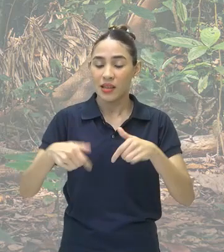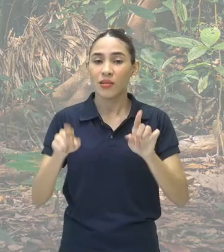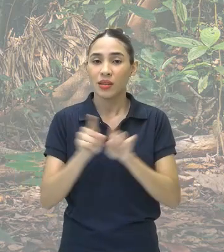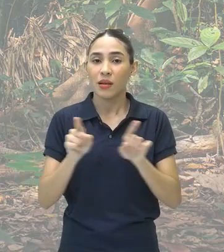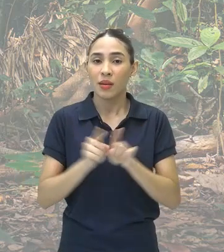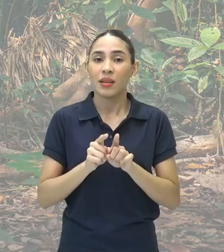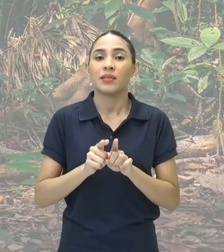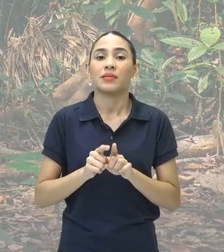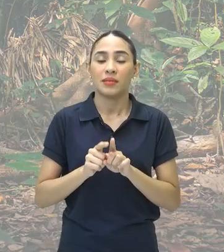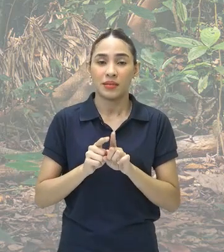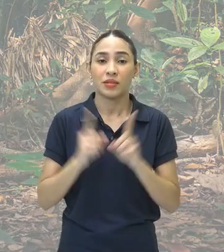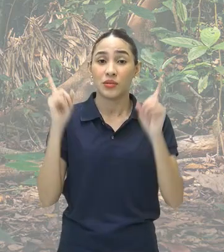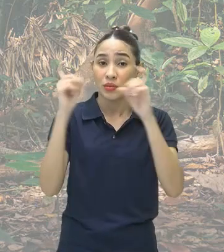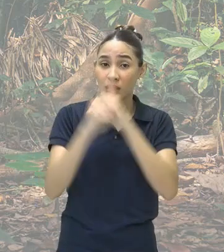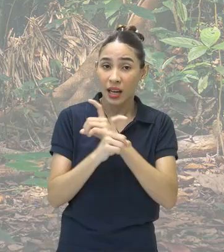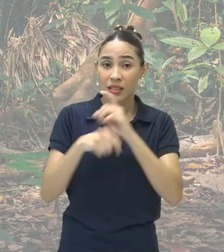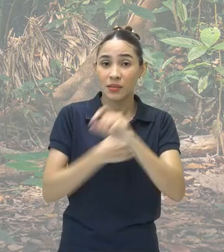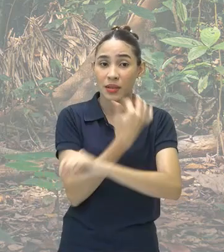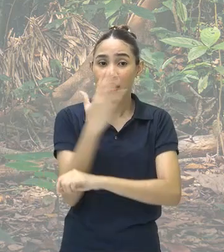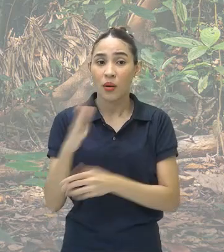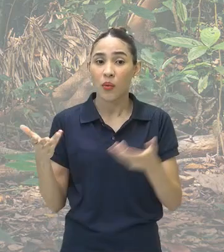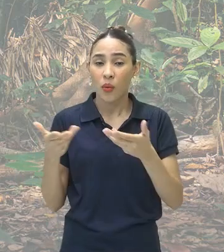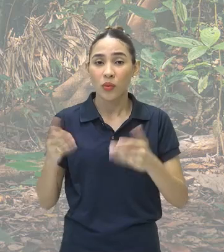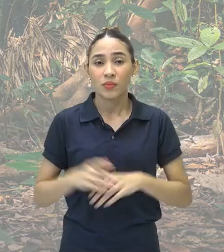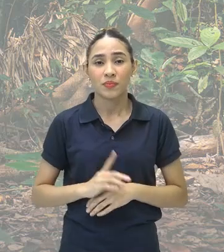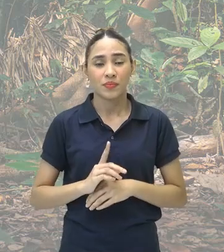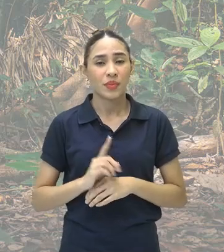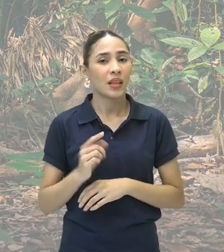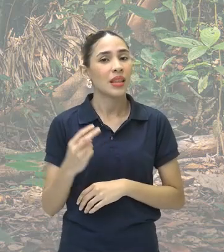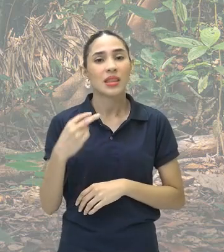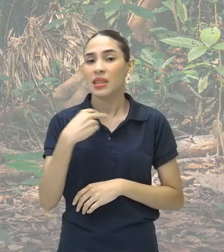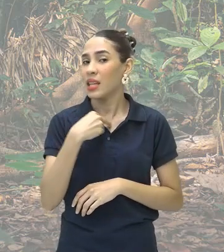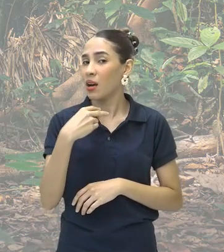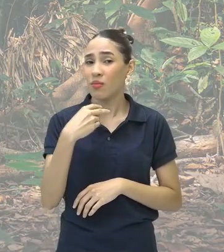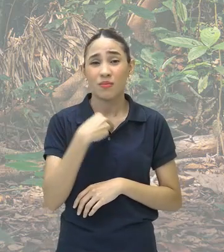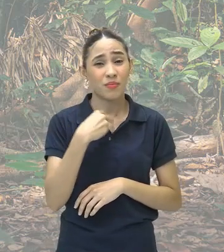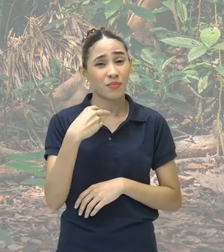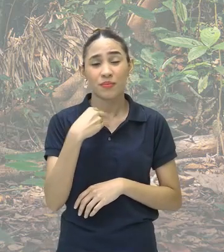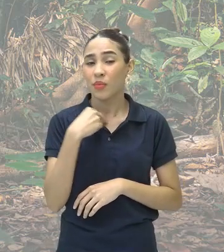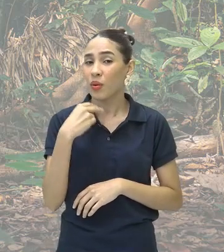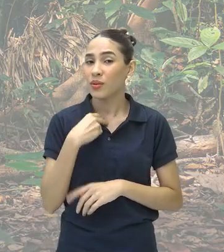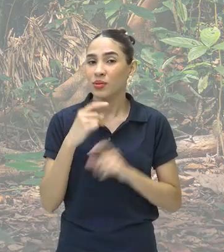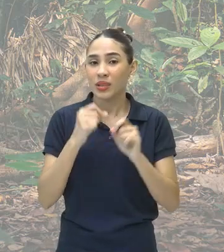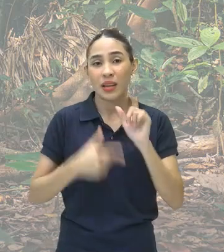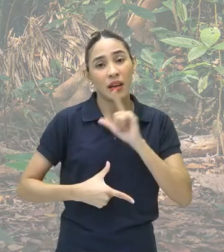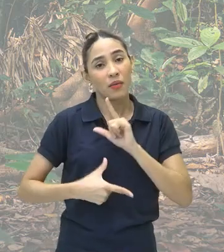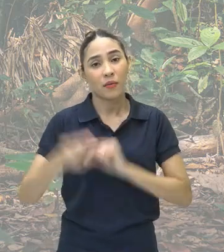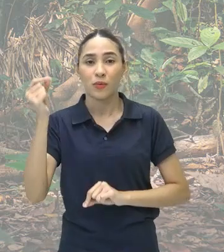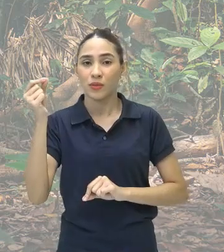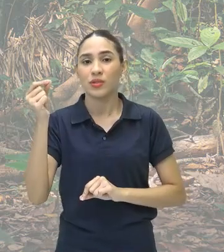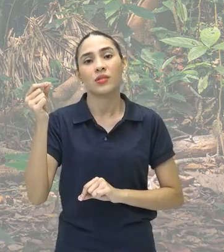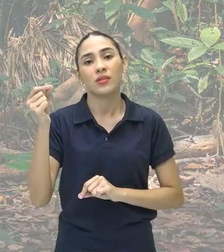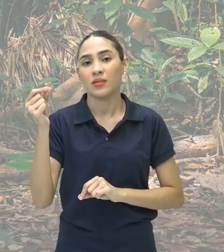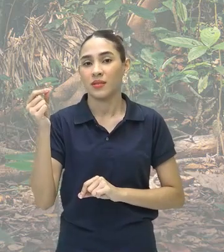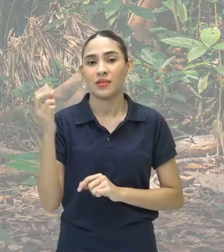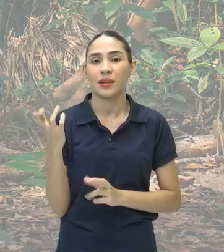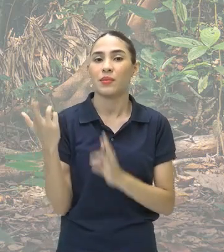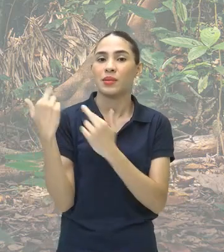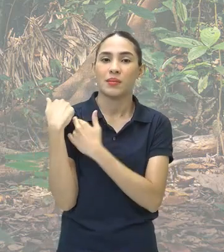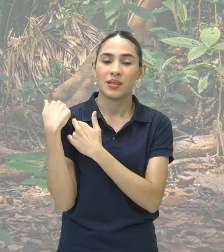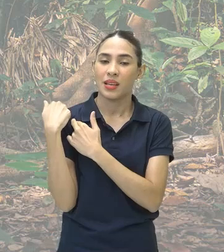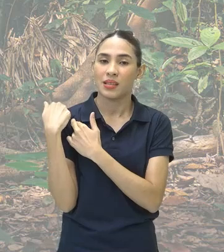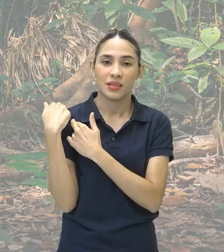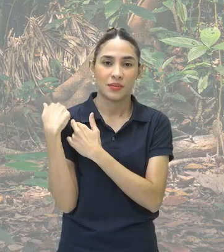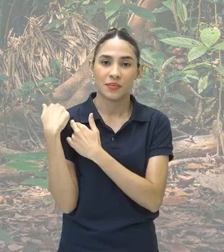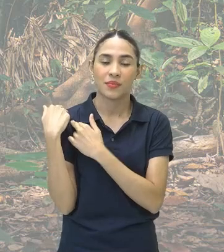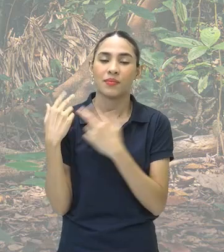esses desafios ambientais da atualidade. A gente não pode, de jeito nenhum, fugir dessa